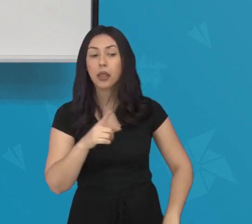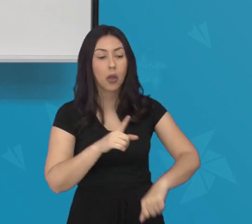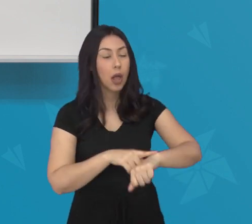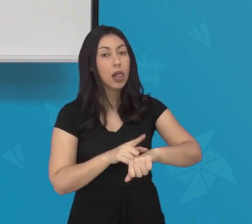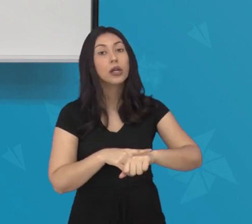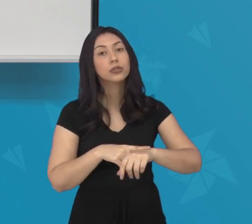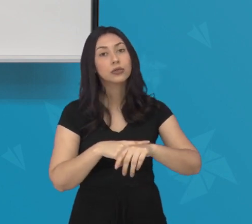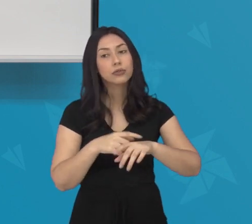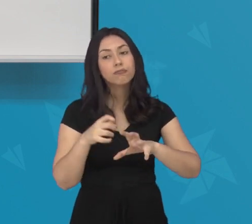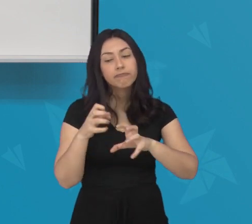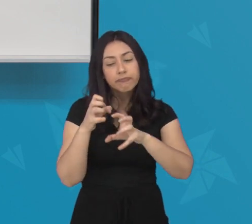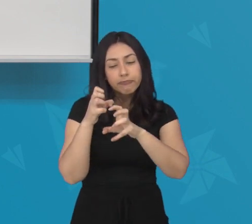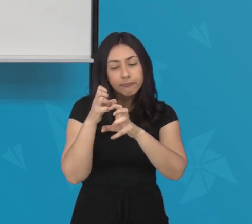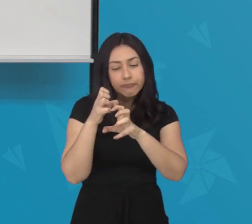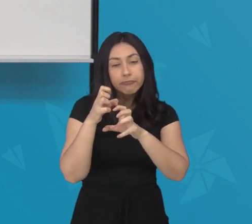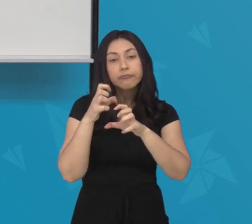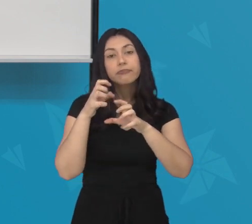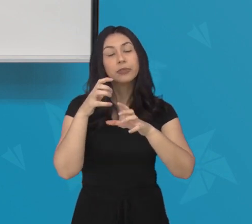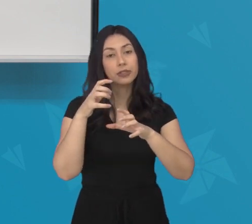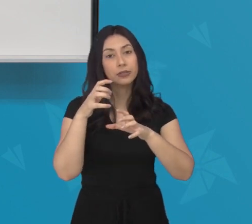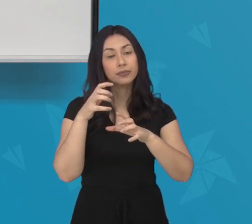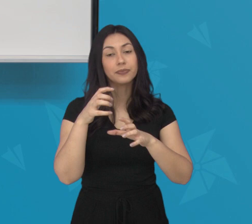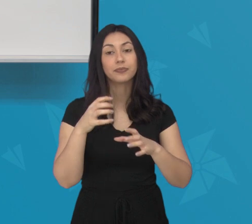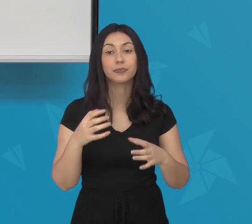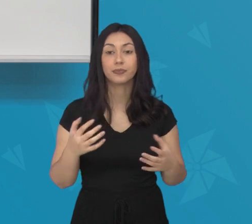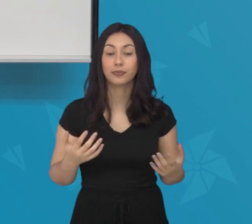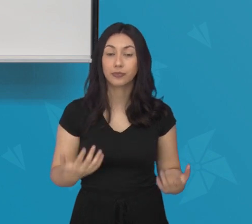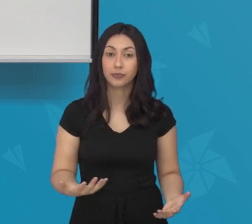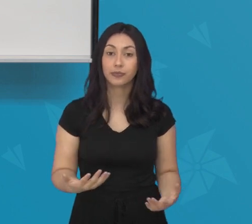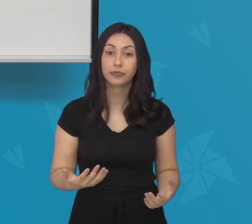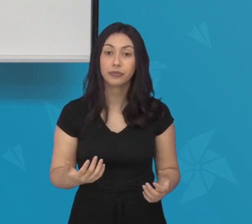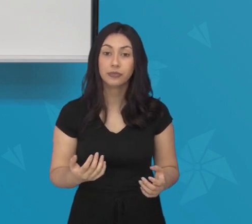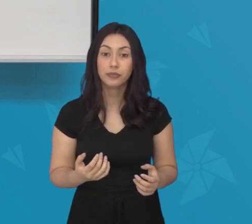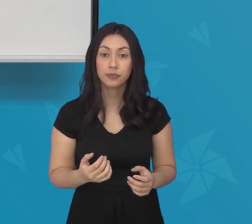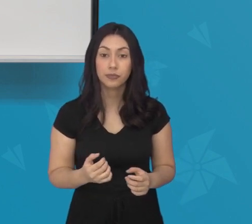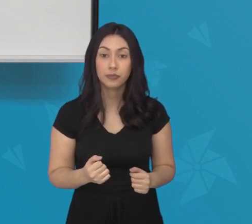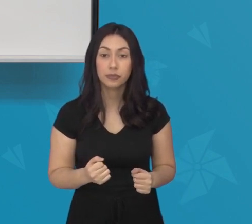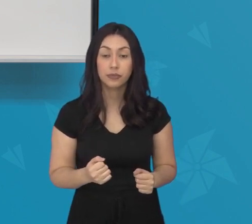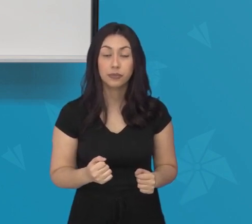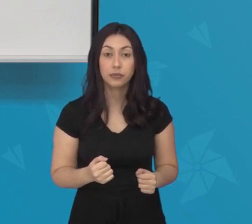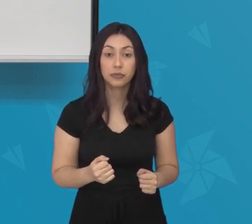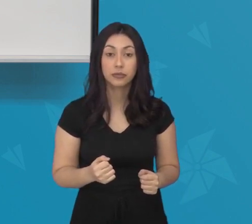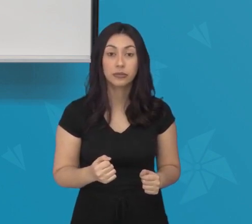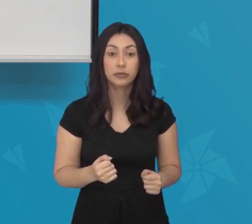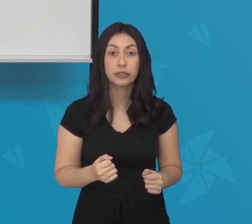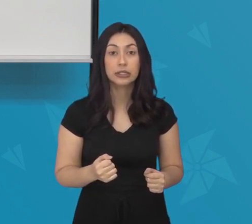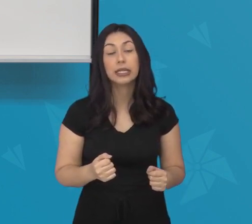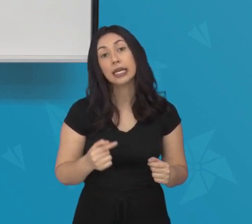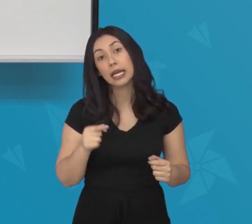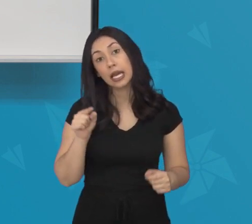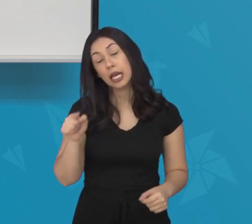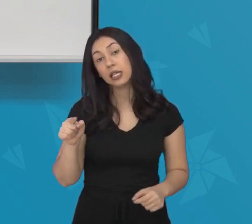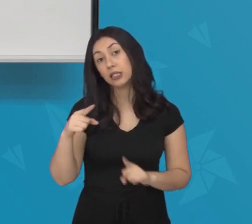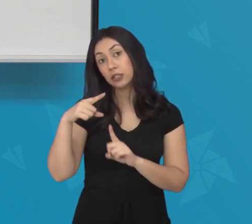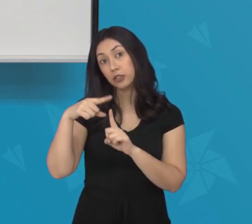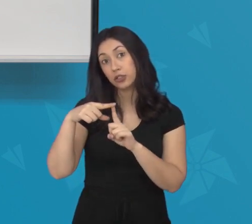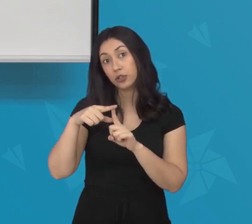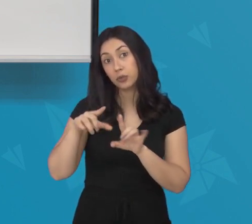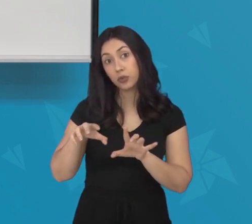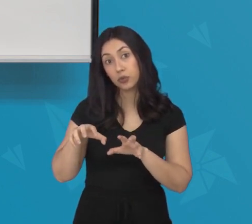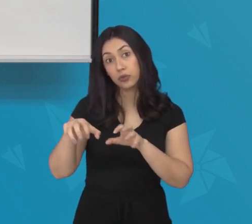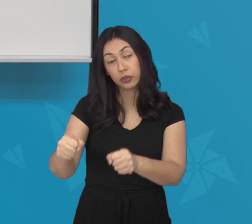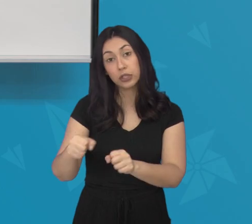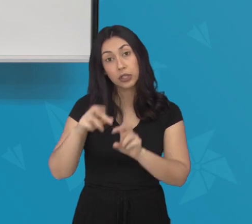deforma e volta para o seu estado normal. E essa força ela